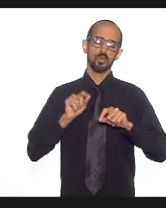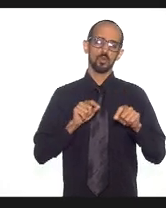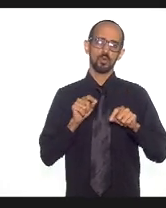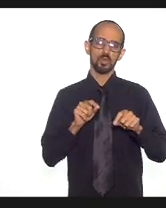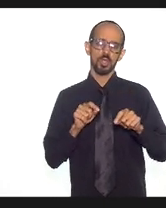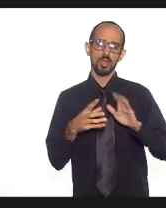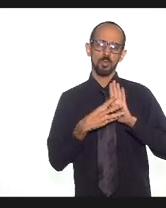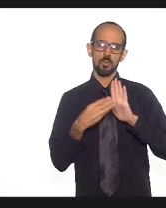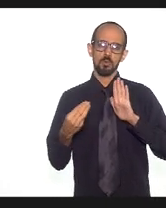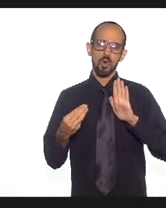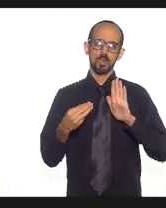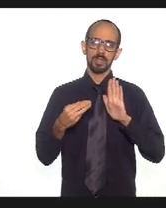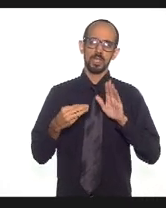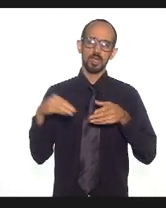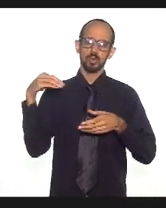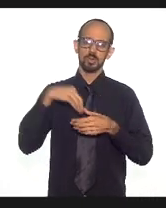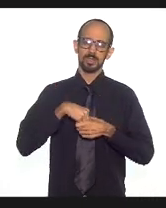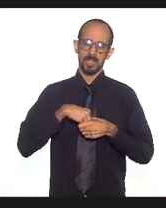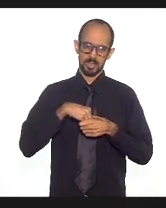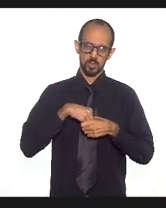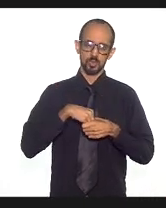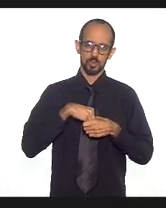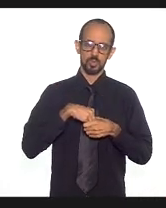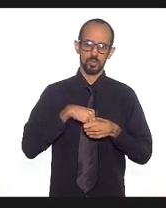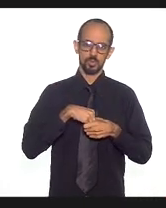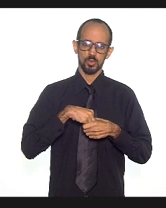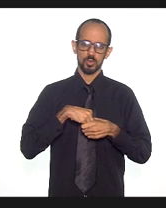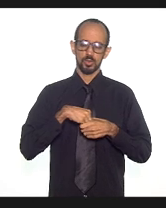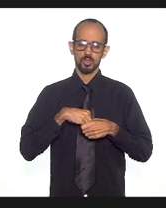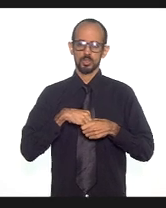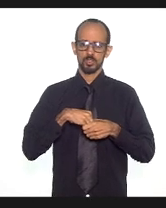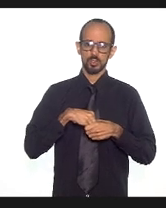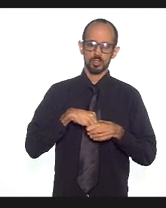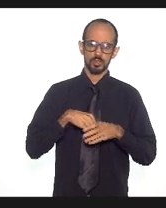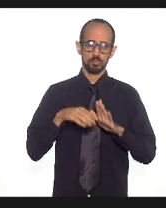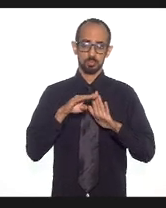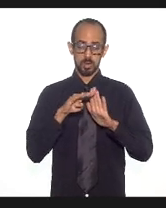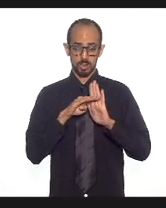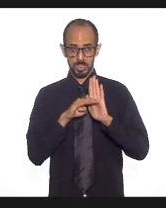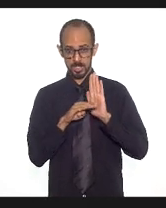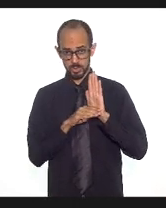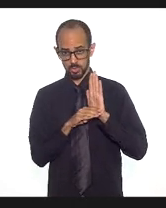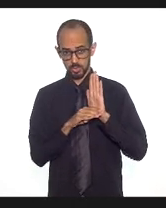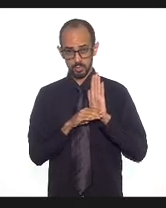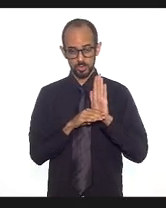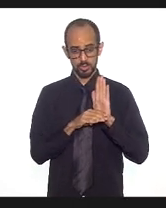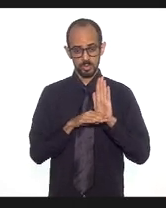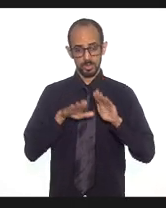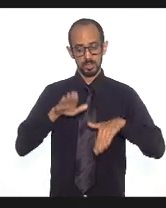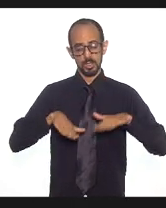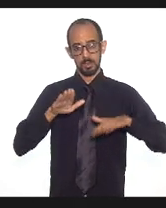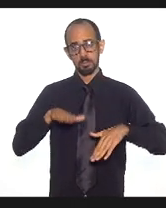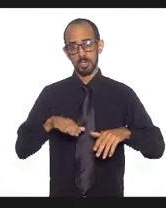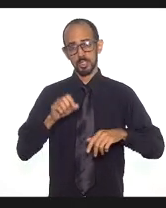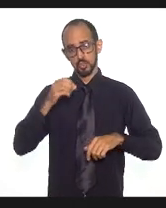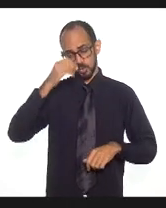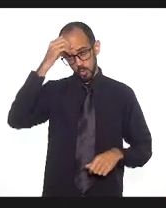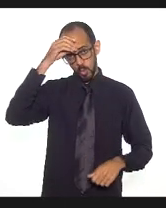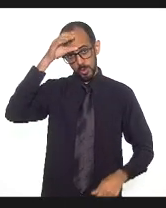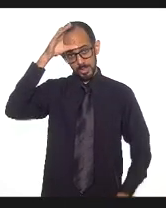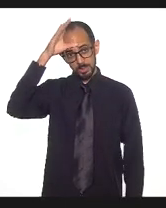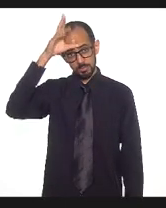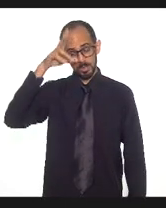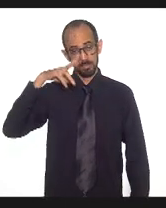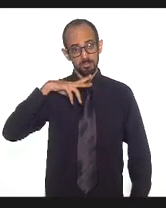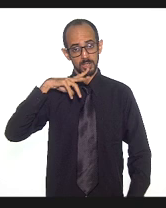um modelo interno de tramitação de processos que ele depende muito do conhecimento individual